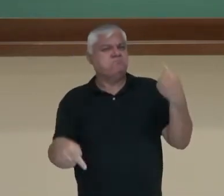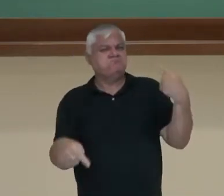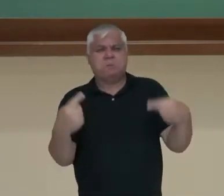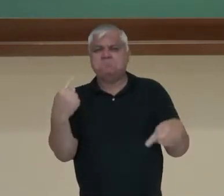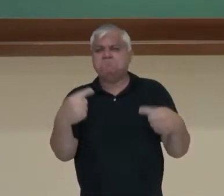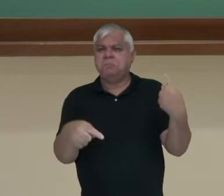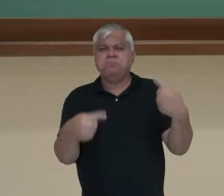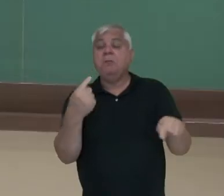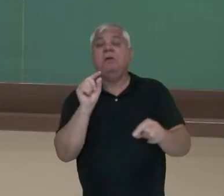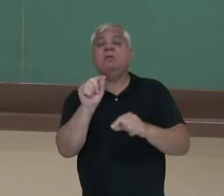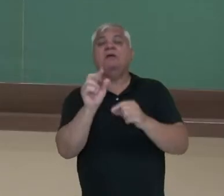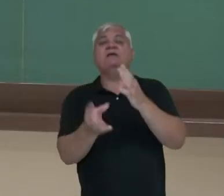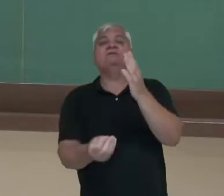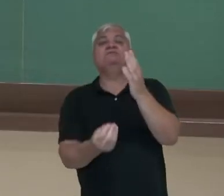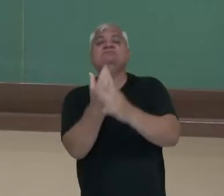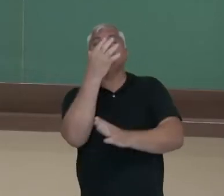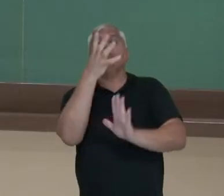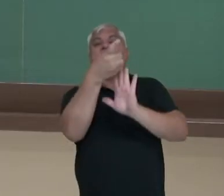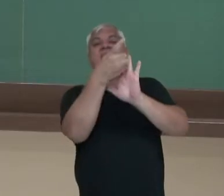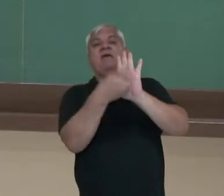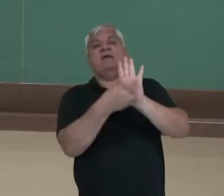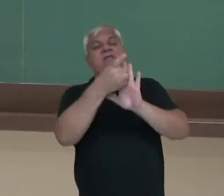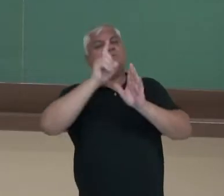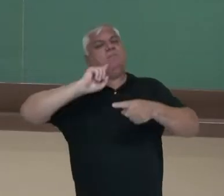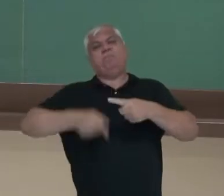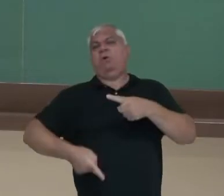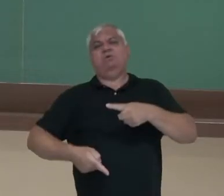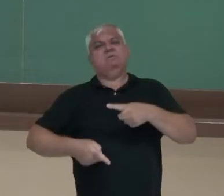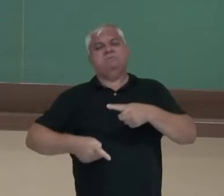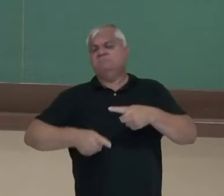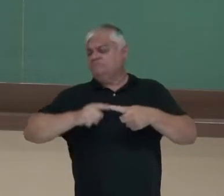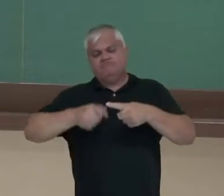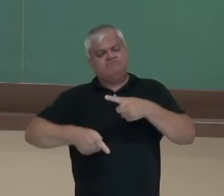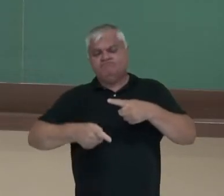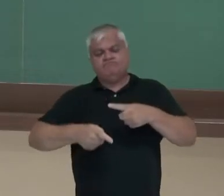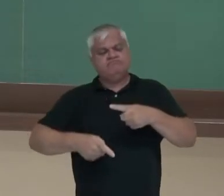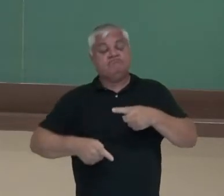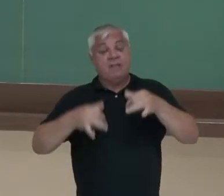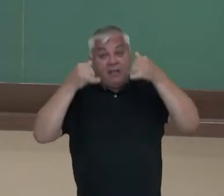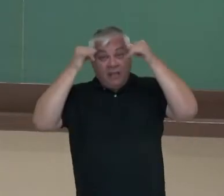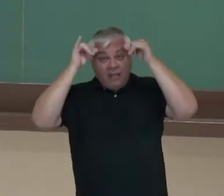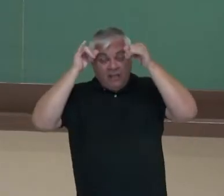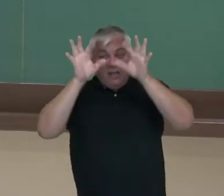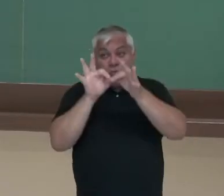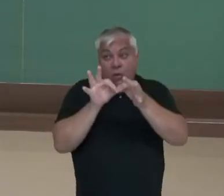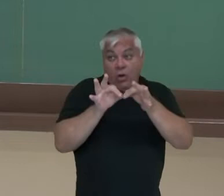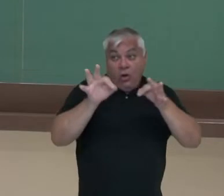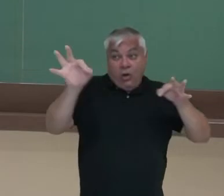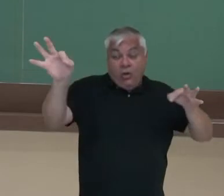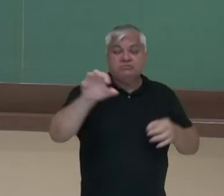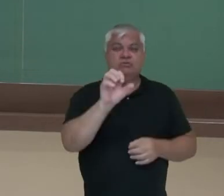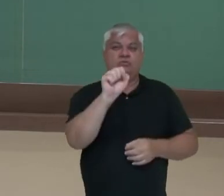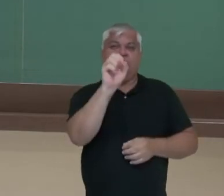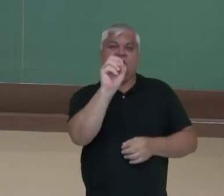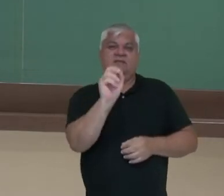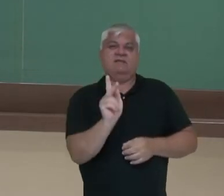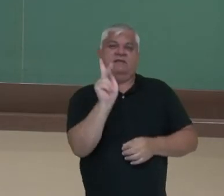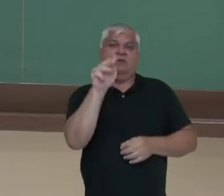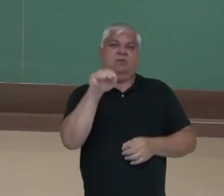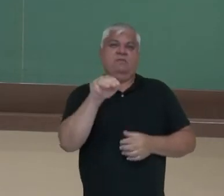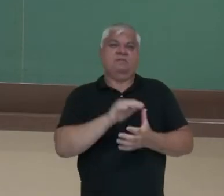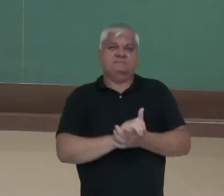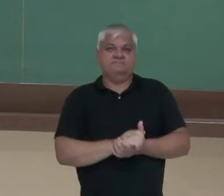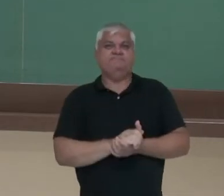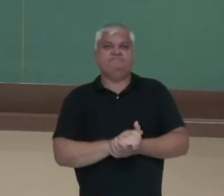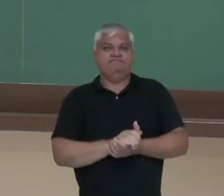a surgir o primeiro decreto proibindo que tivesse gado, uma faixa de 80 km a partir do litoral.